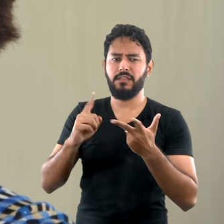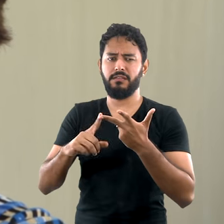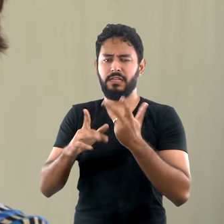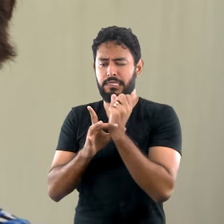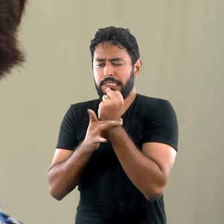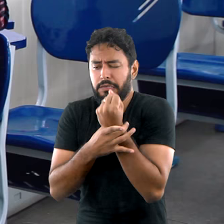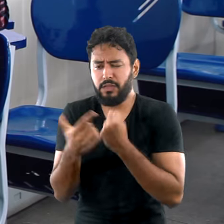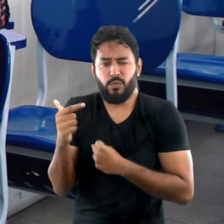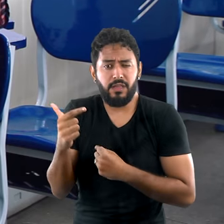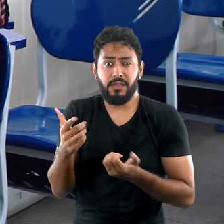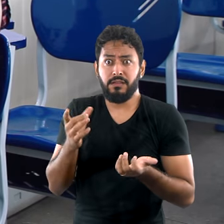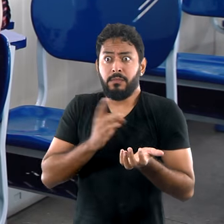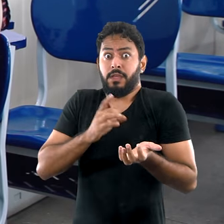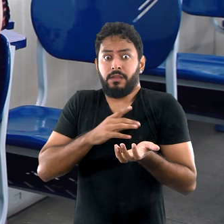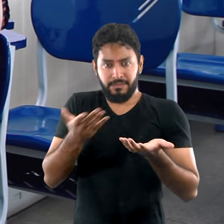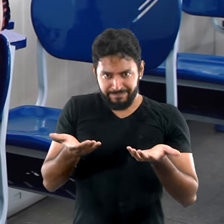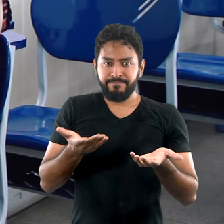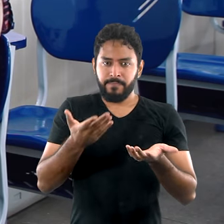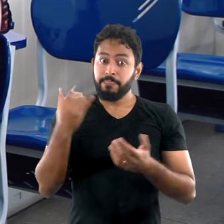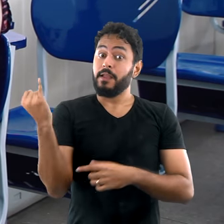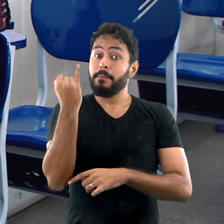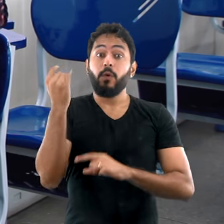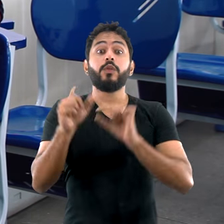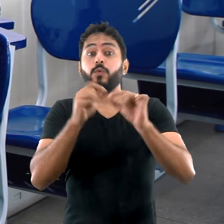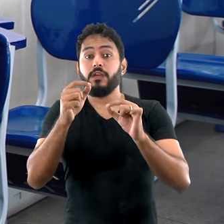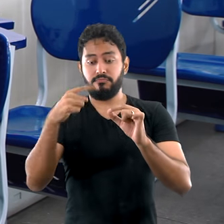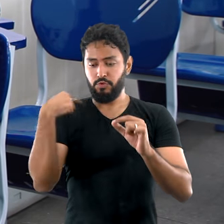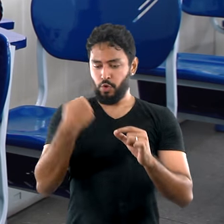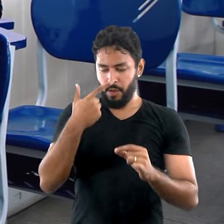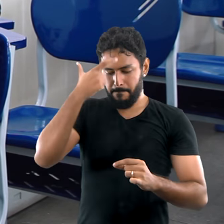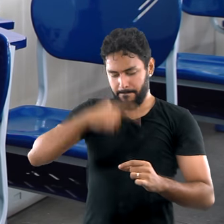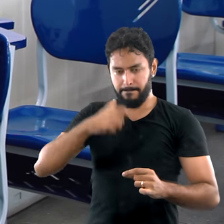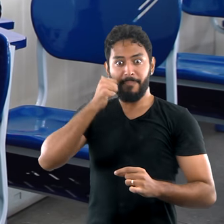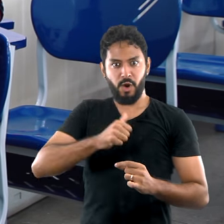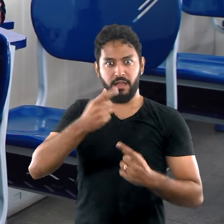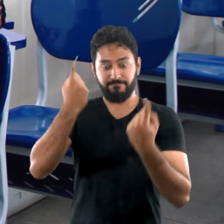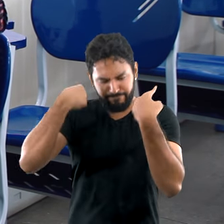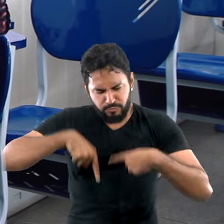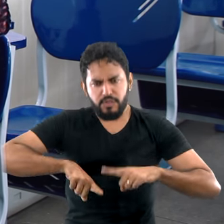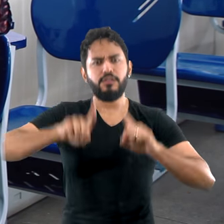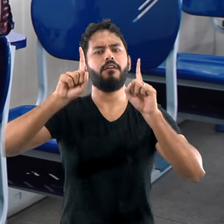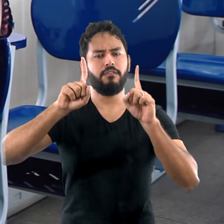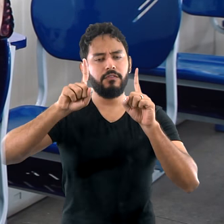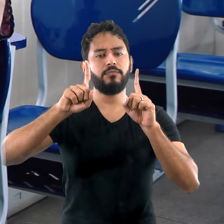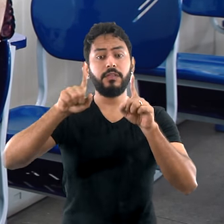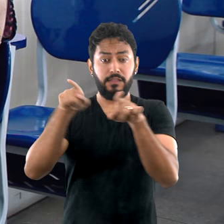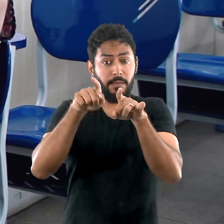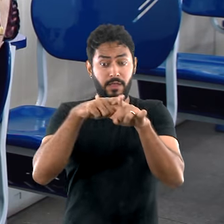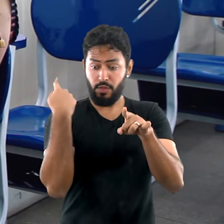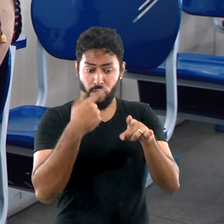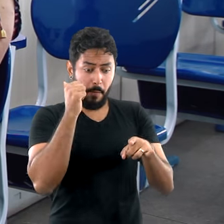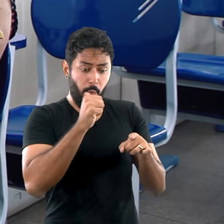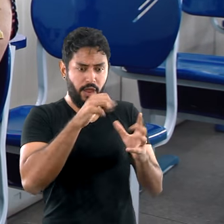tantas incertezas, eu acho que os nossos desafios enquanto mulheres hoje e enquanto mulheres que